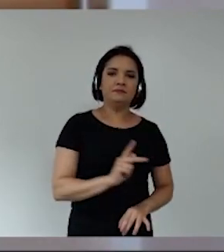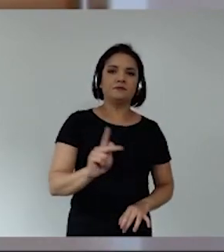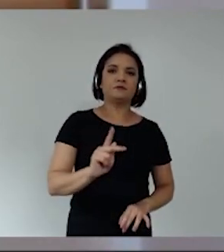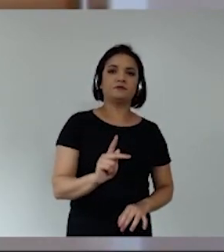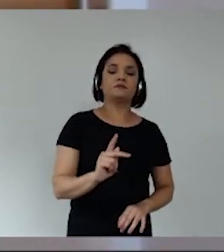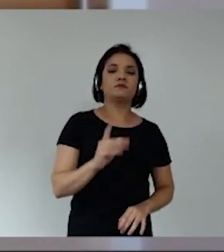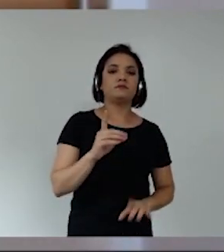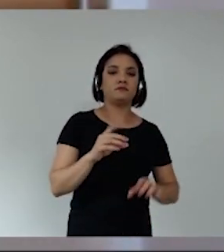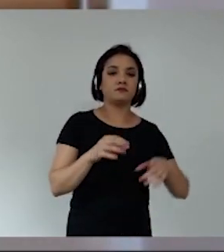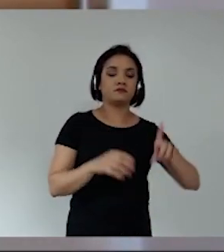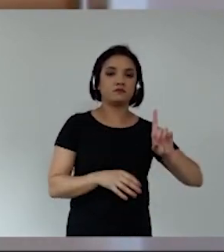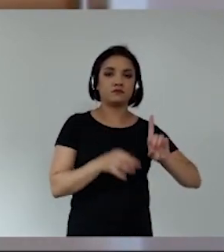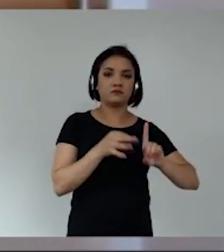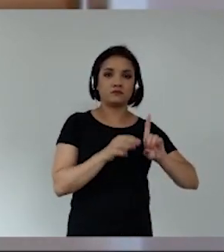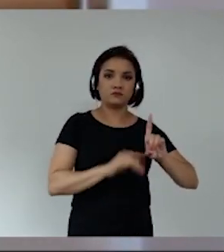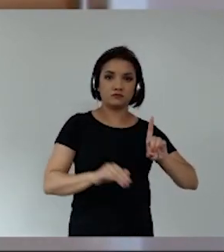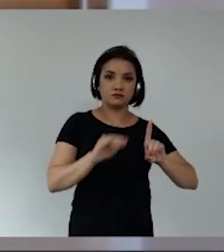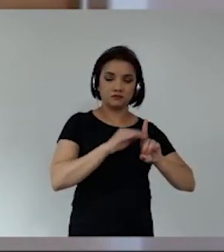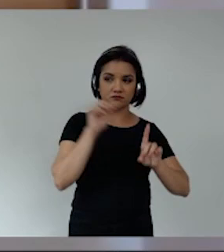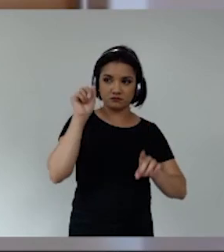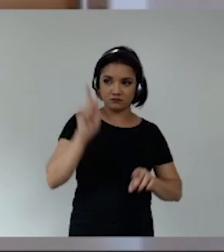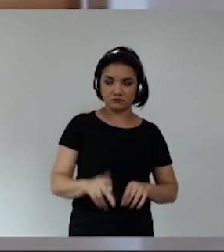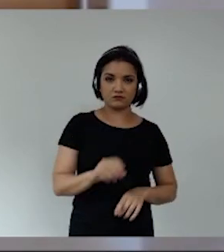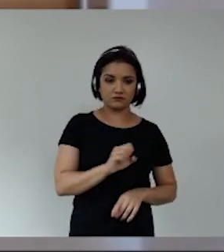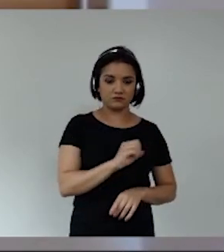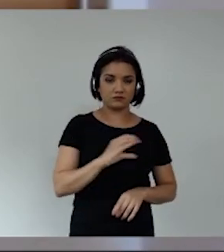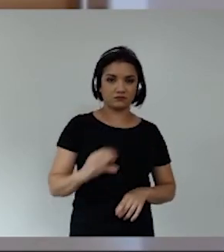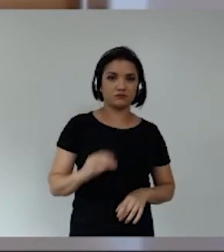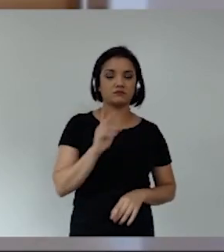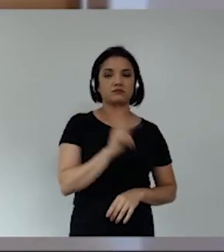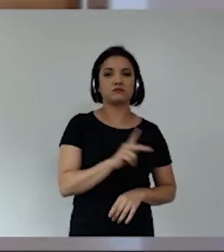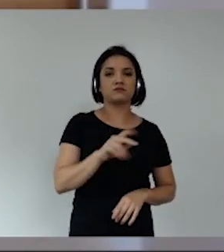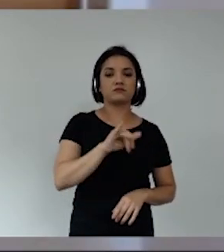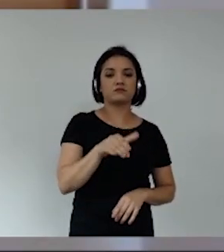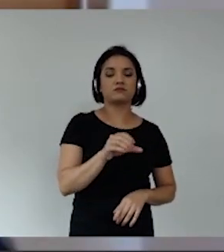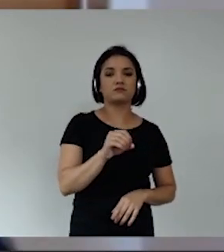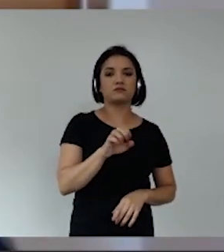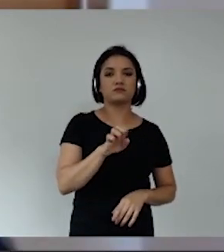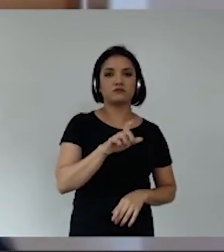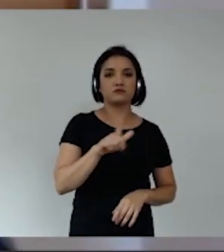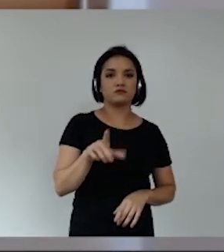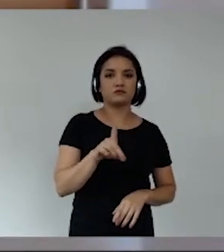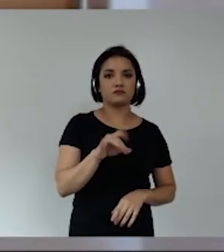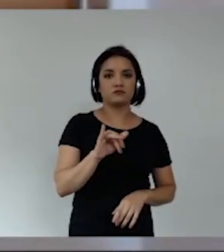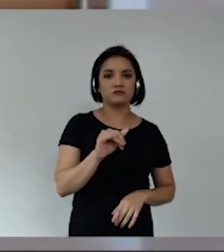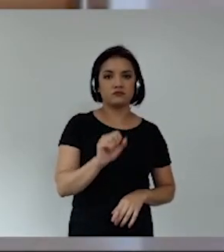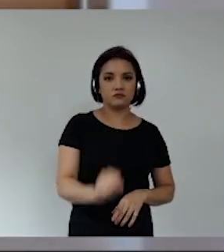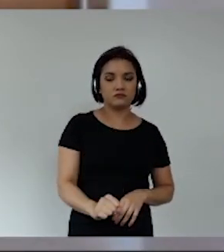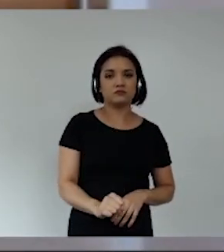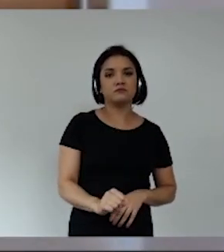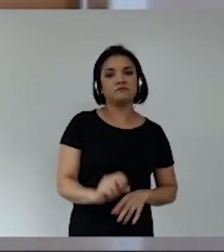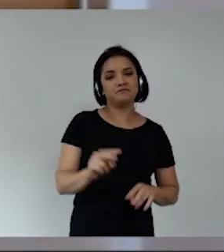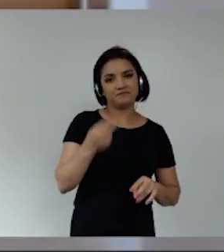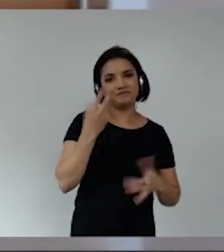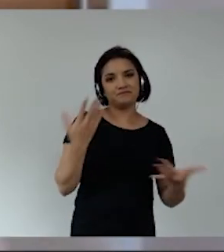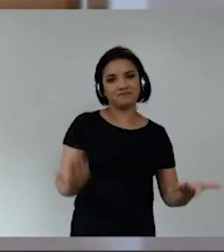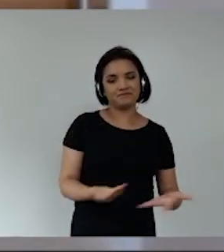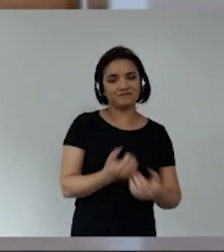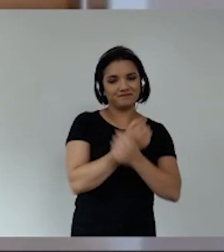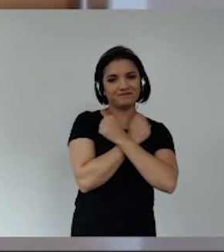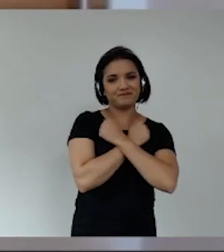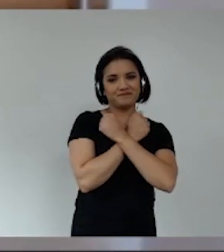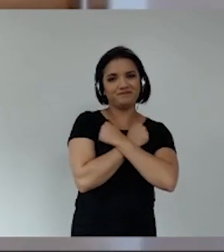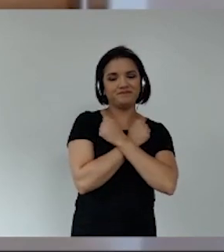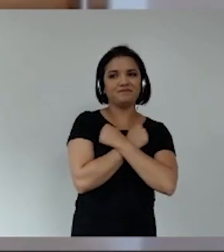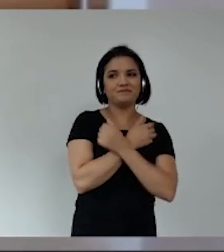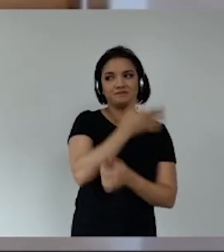o desembargador aposentado aqui de Santa Catarina, professor Joel Dias Figueira Júnior, que nos assiste agora, um grande abraço para ele, certamente era a